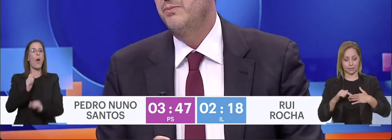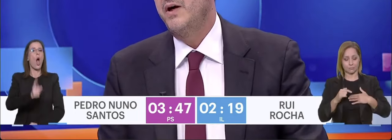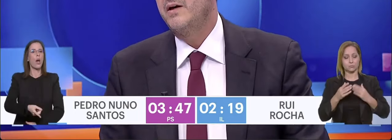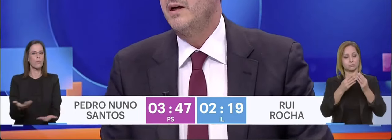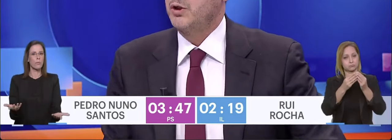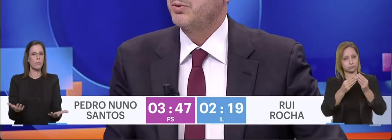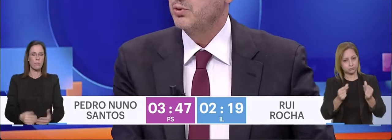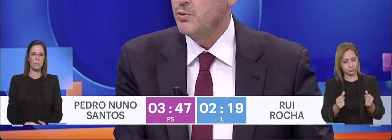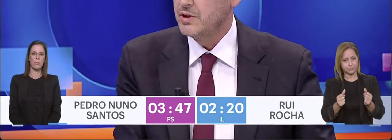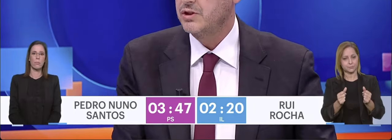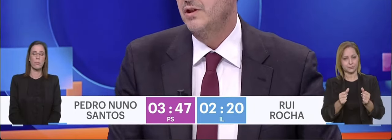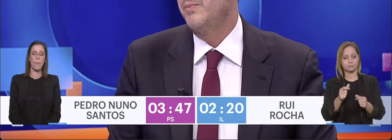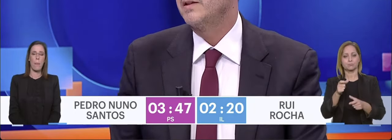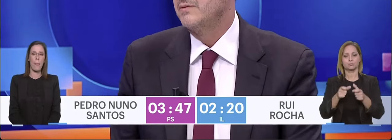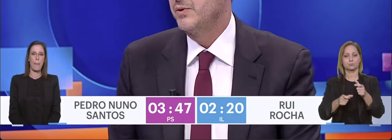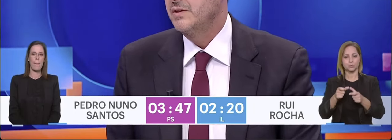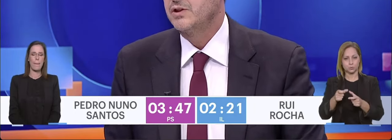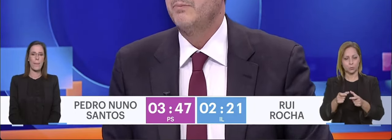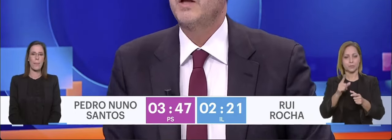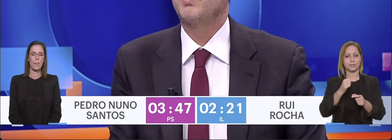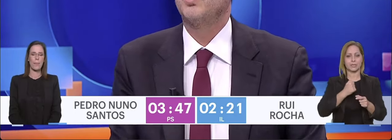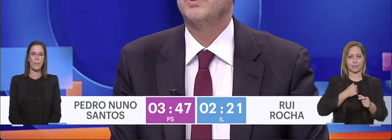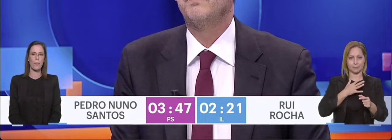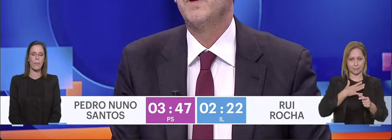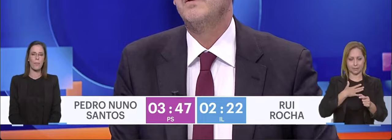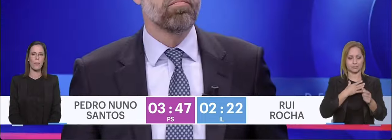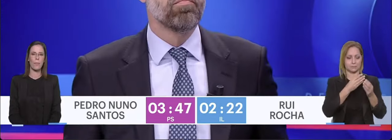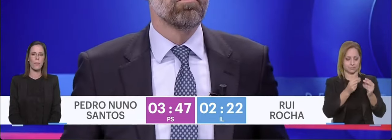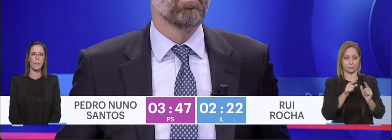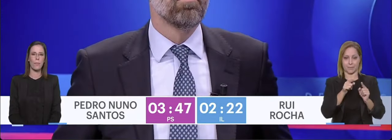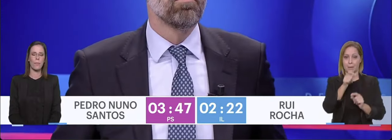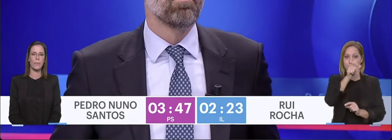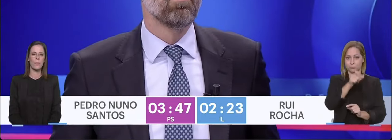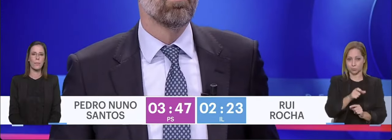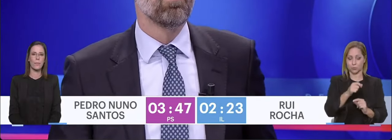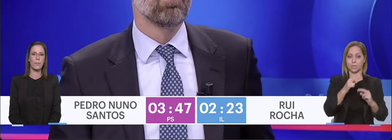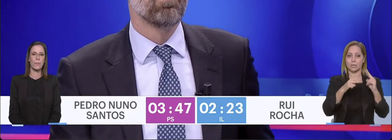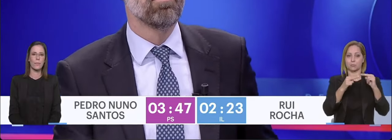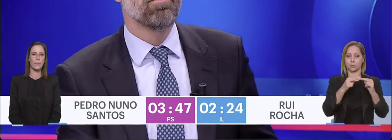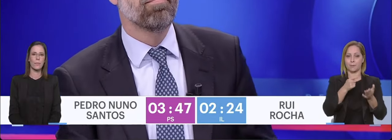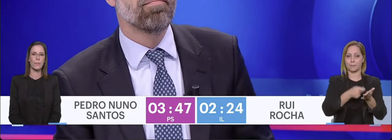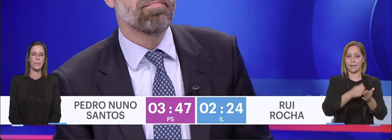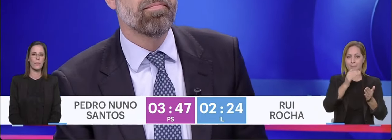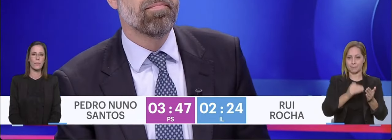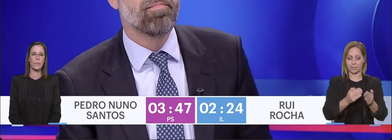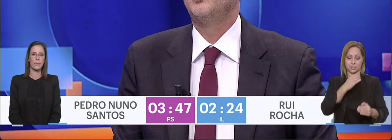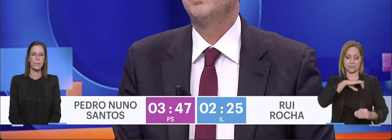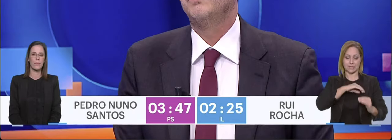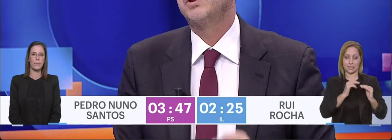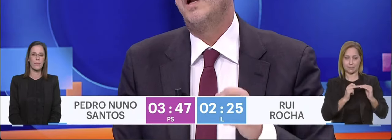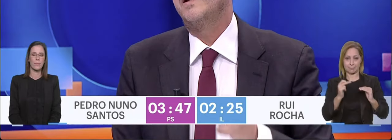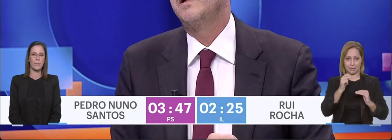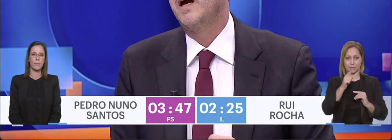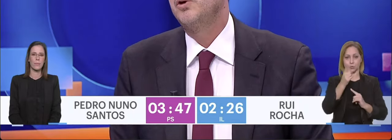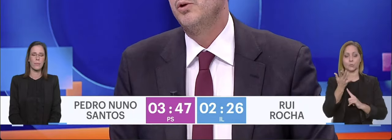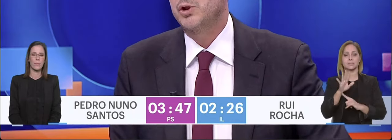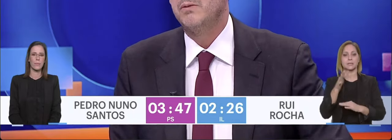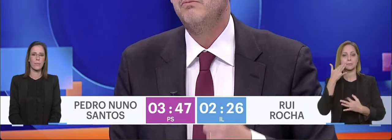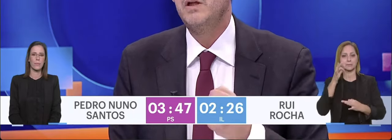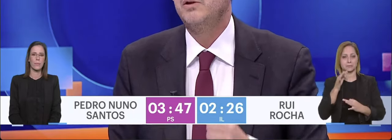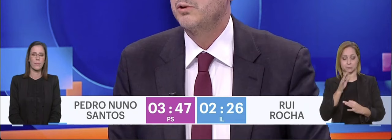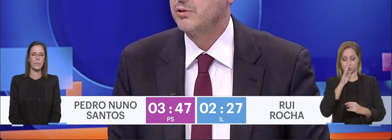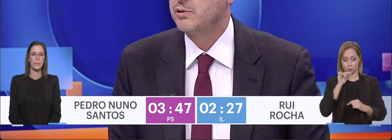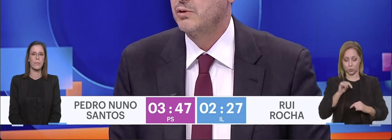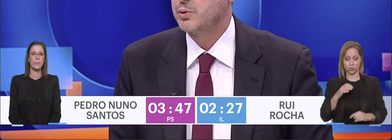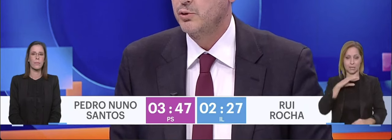soluções para as pessoas e para as empresas para as pessoas menos imposto mais salário um caso muito simples alguém que ganha